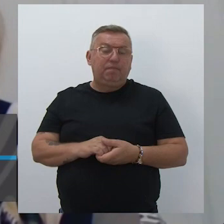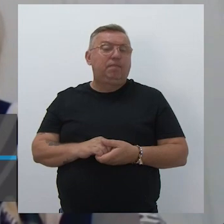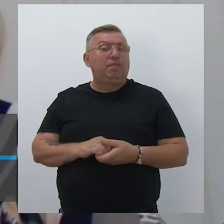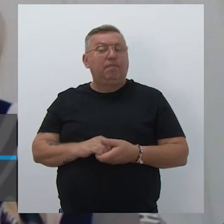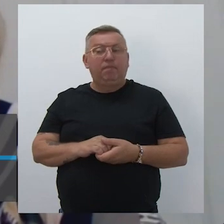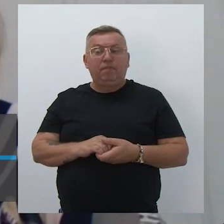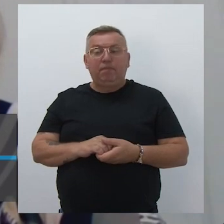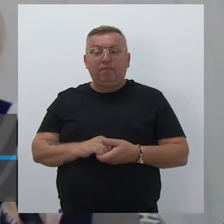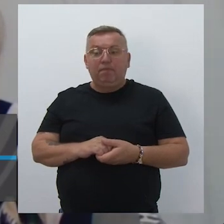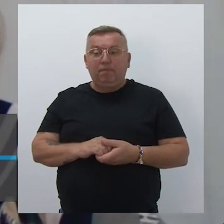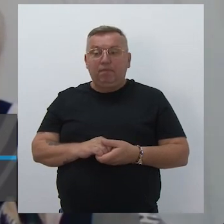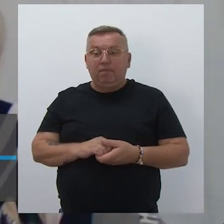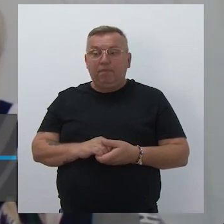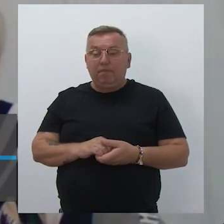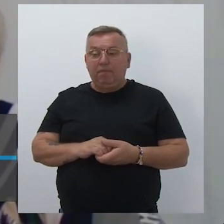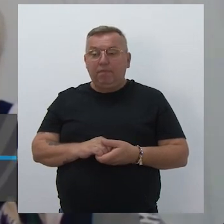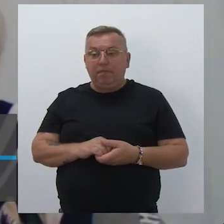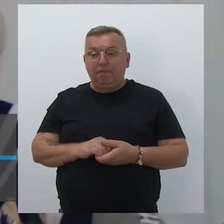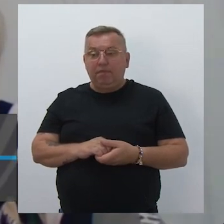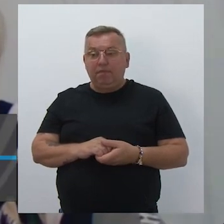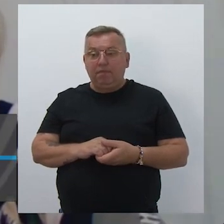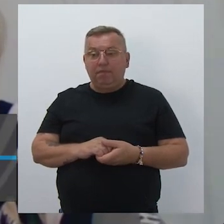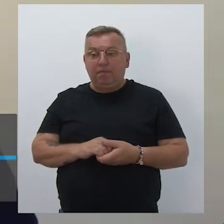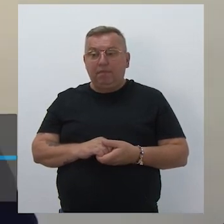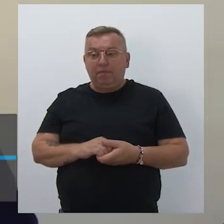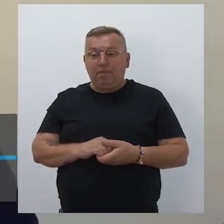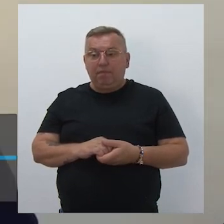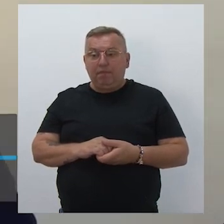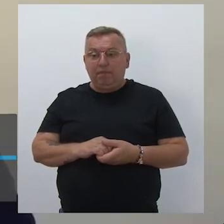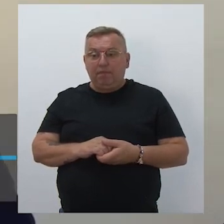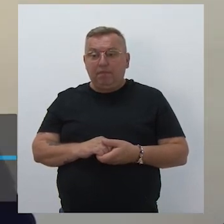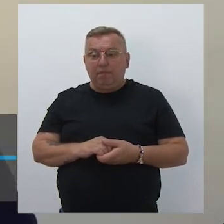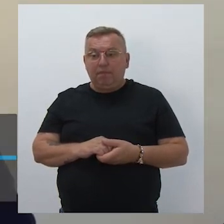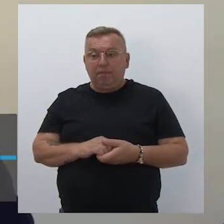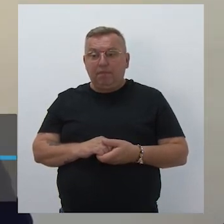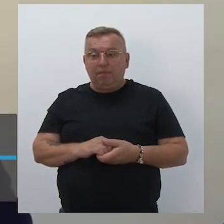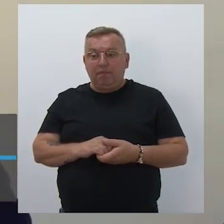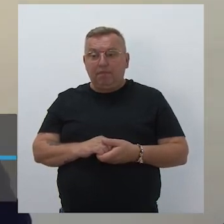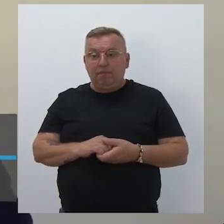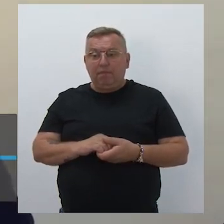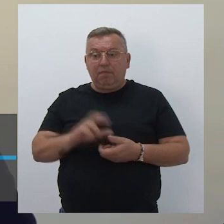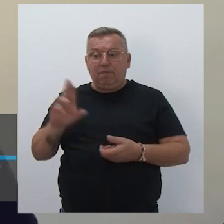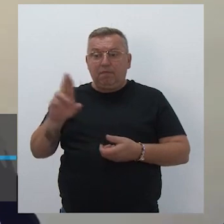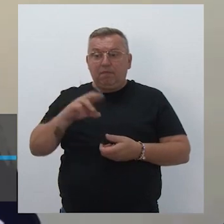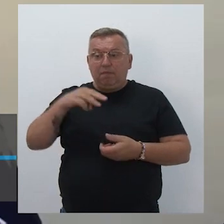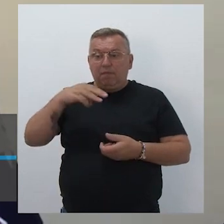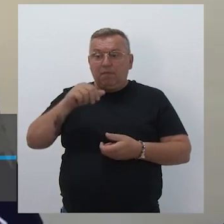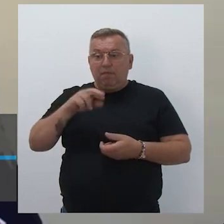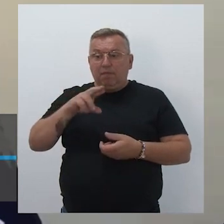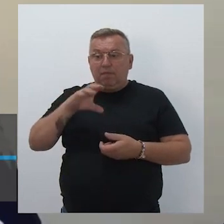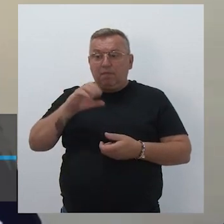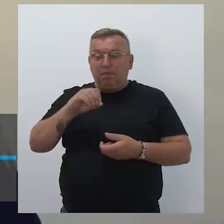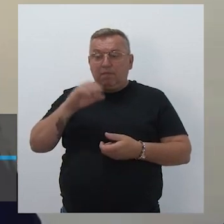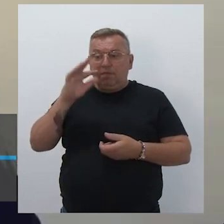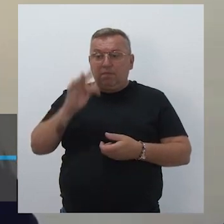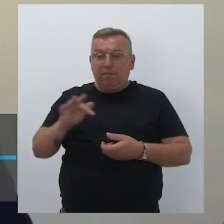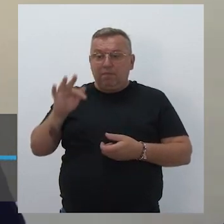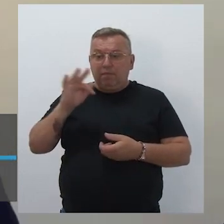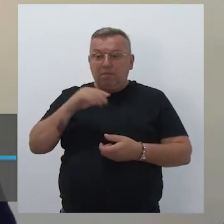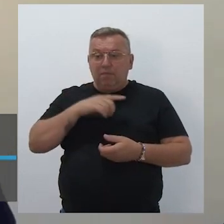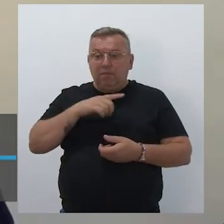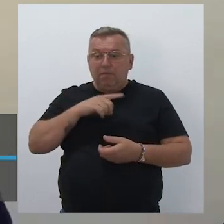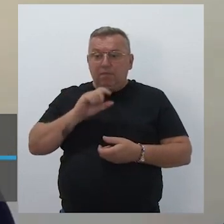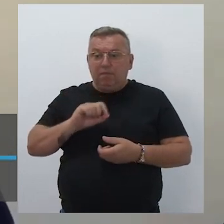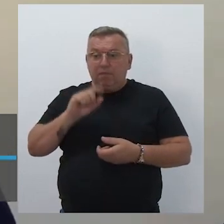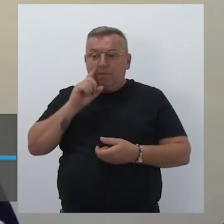Helena, tem alguma pergunta aí? Você já respondeu para a professora Maria sobre as universidades, se elas